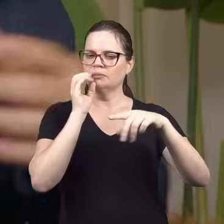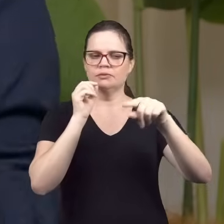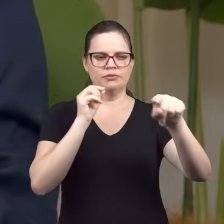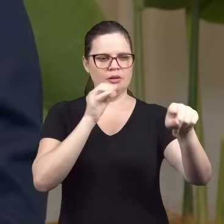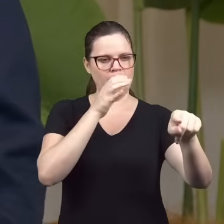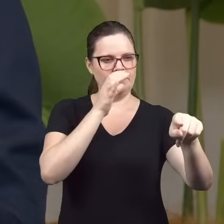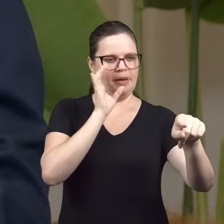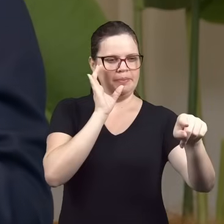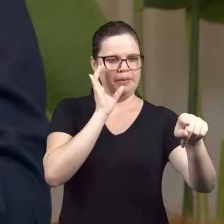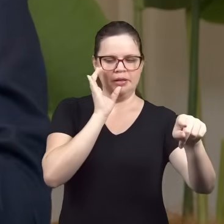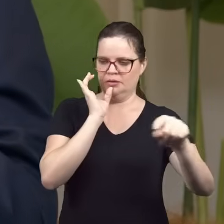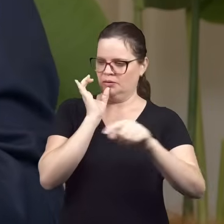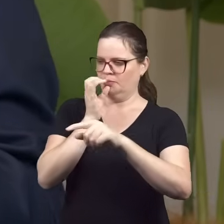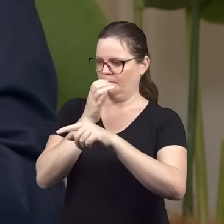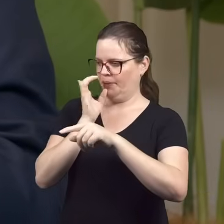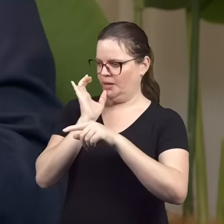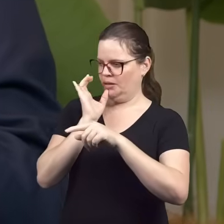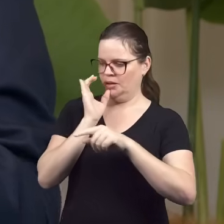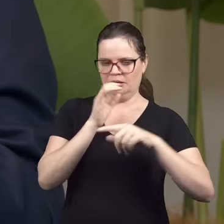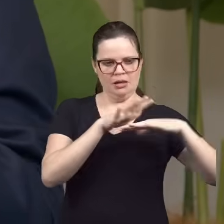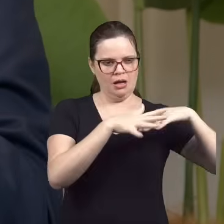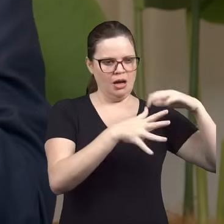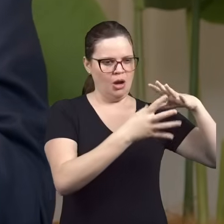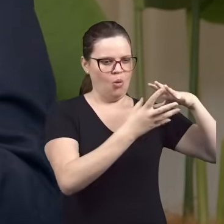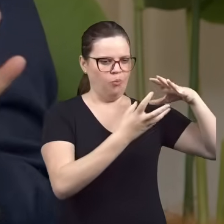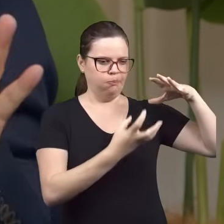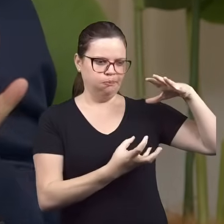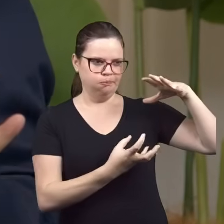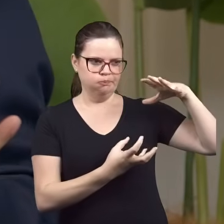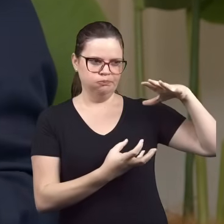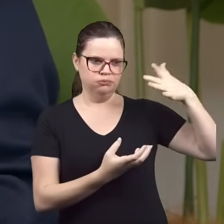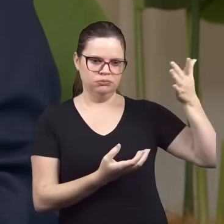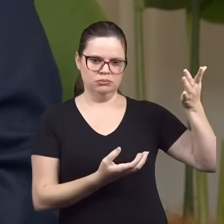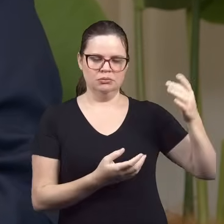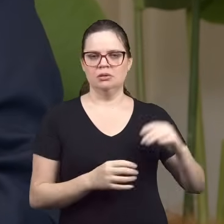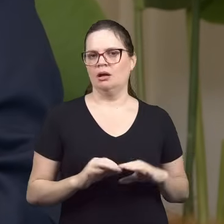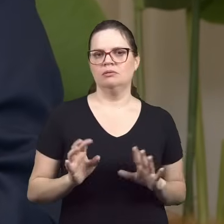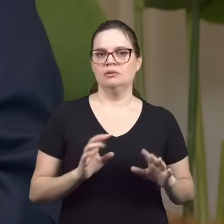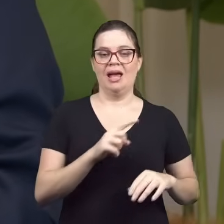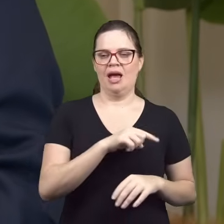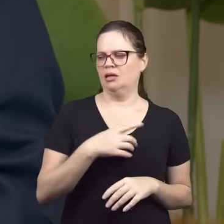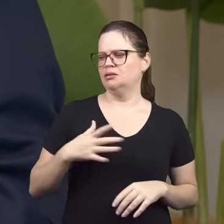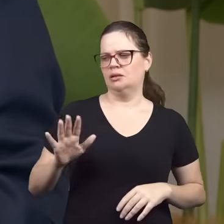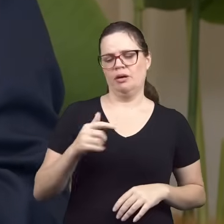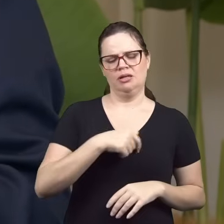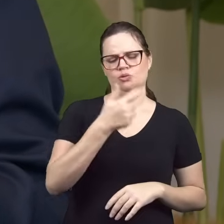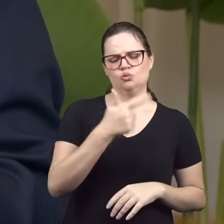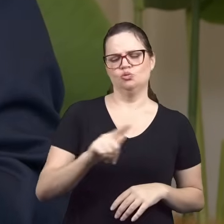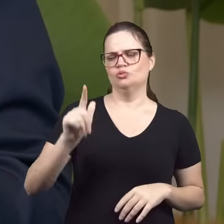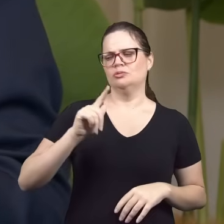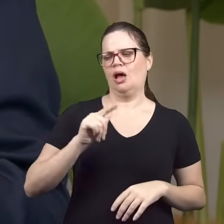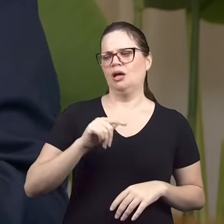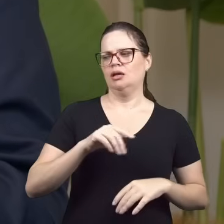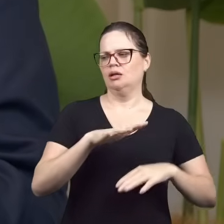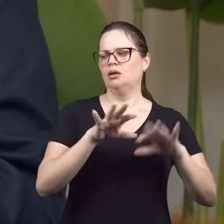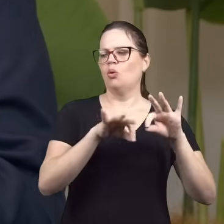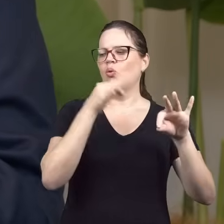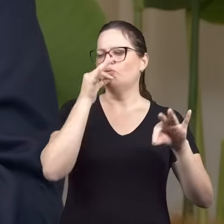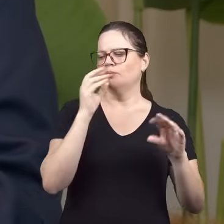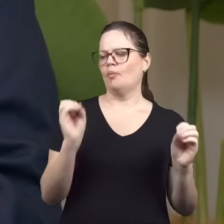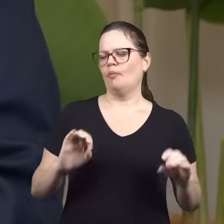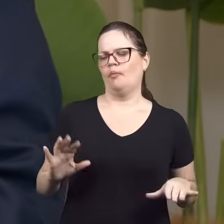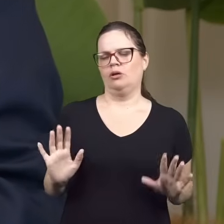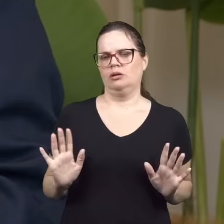vizinho bebe, então, Jonadab, nós não teremos nem vinha aqui. Então eu vejo assim, né, que